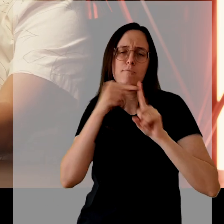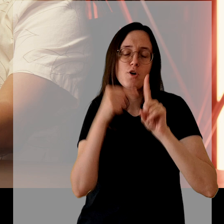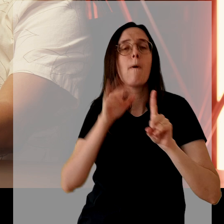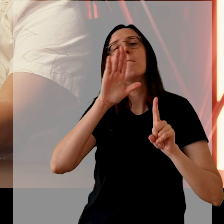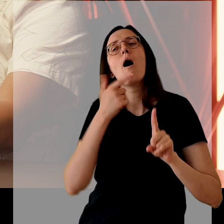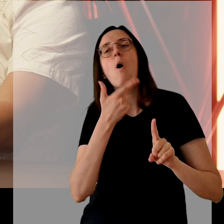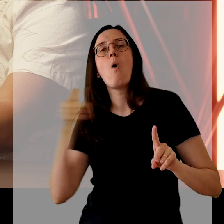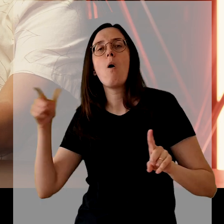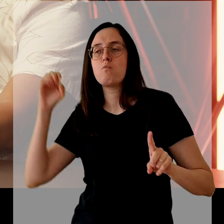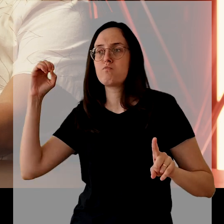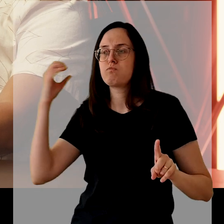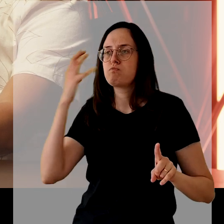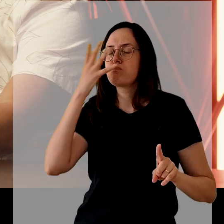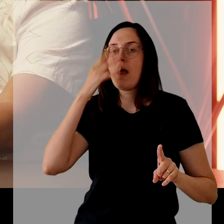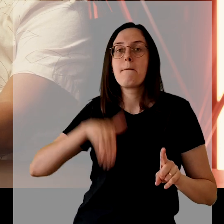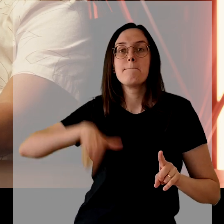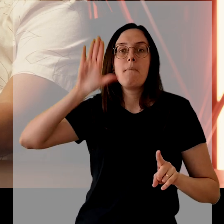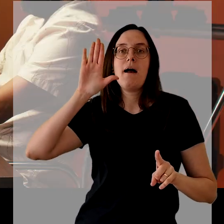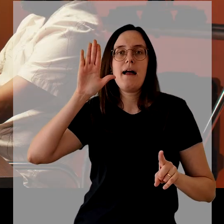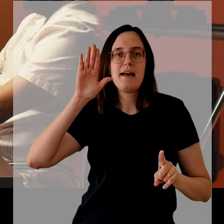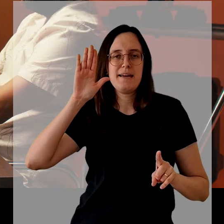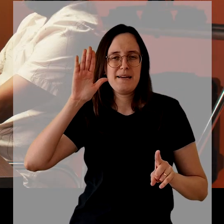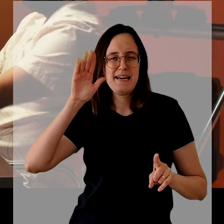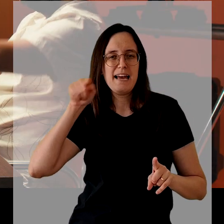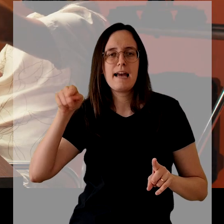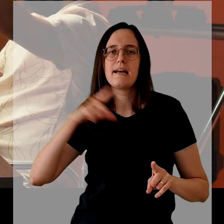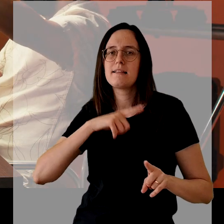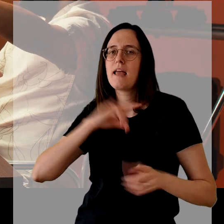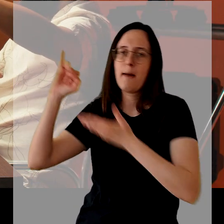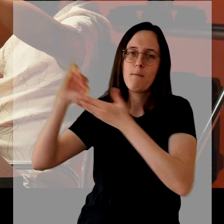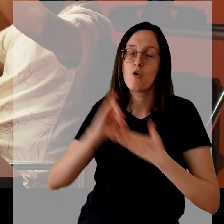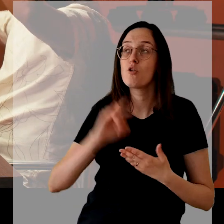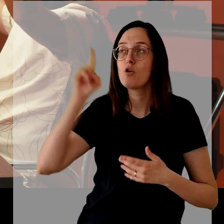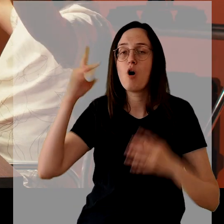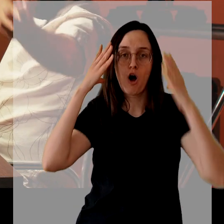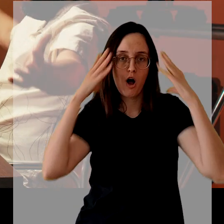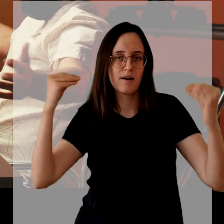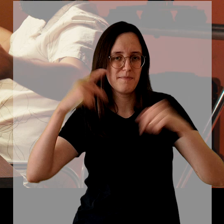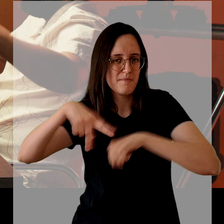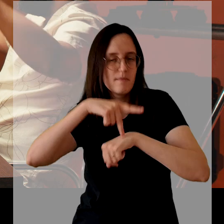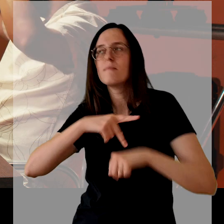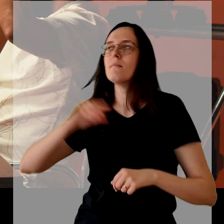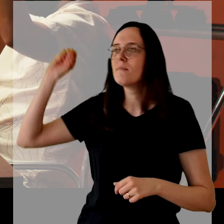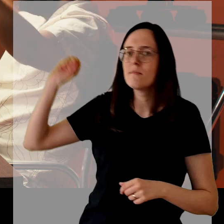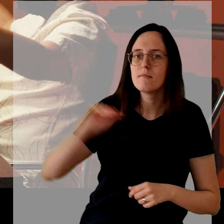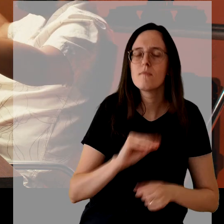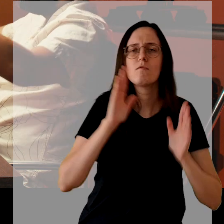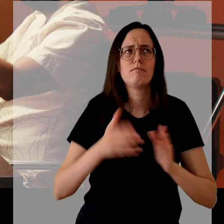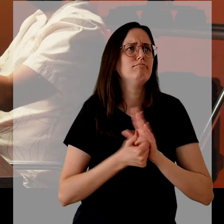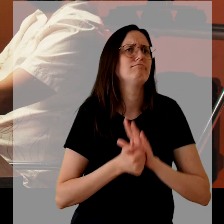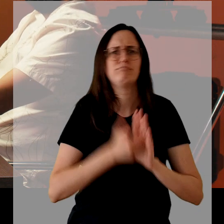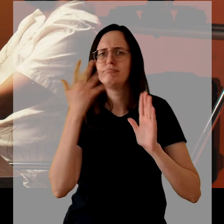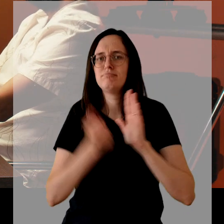mesmo, só que com um índice de reprodução de cor mais alto. Então a gente importou da Holanda, sei lá,